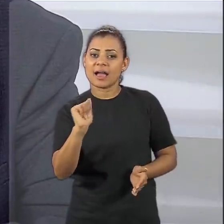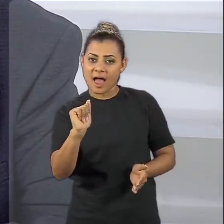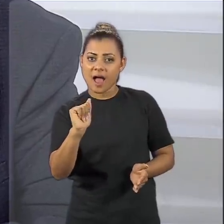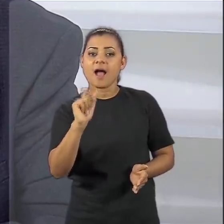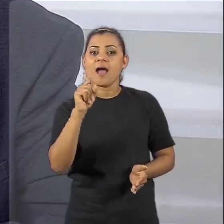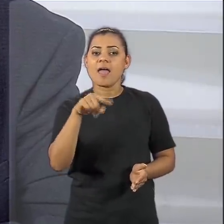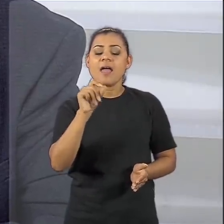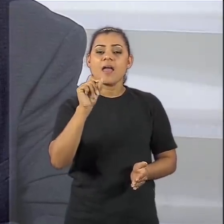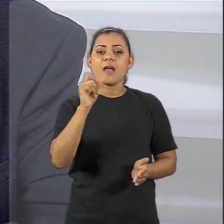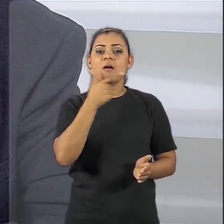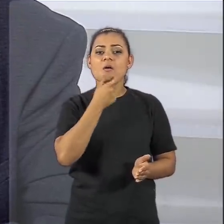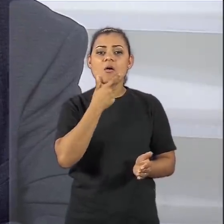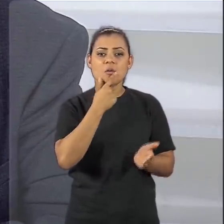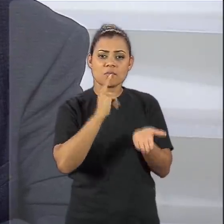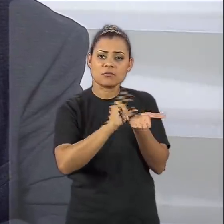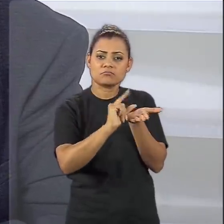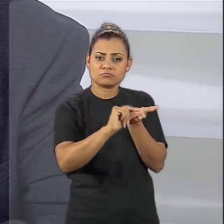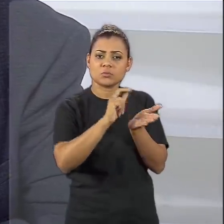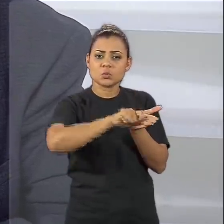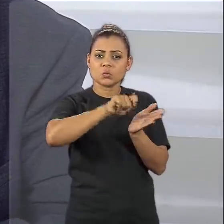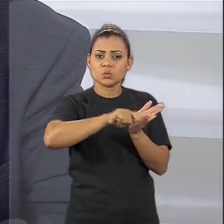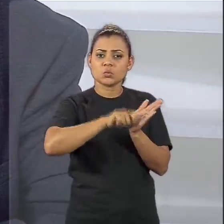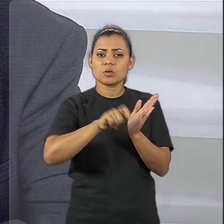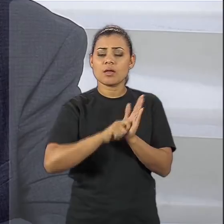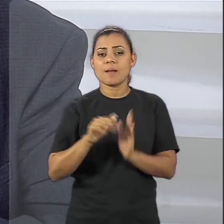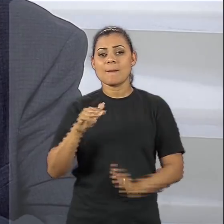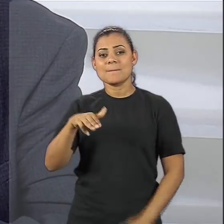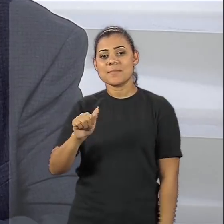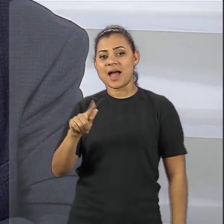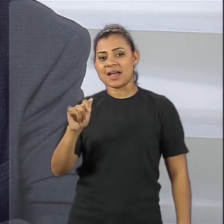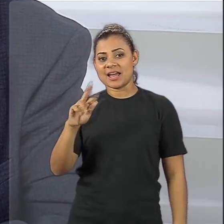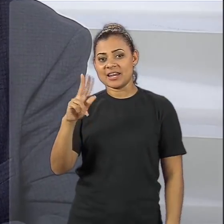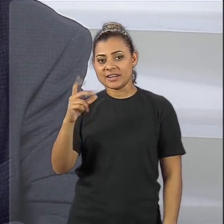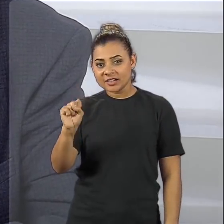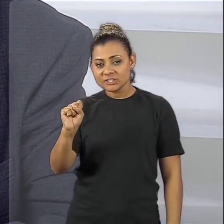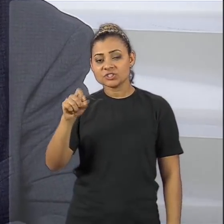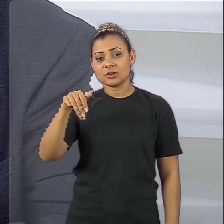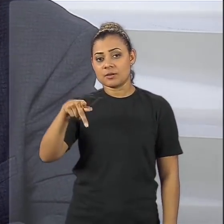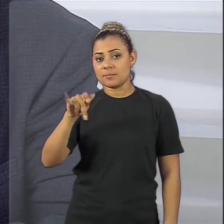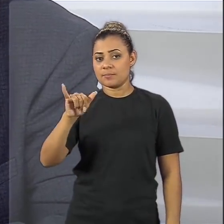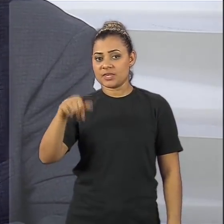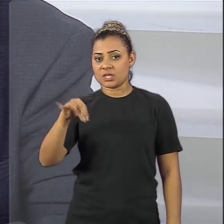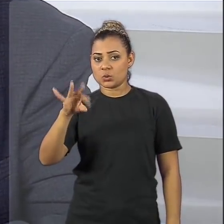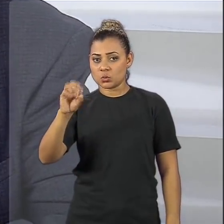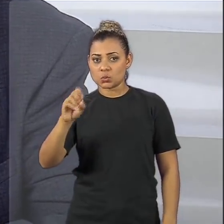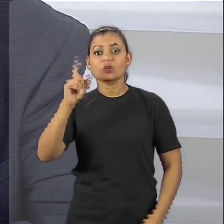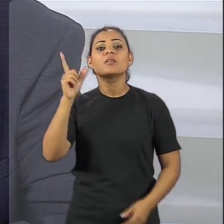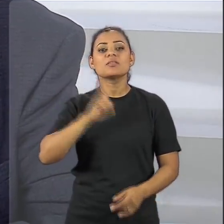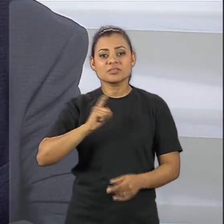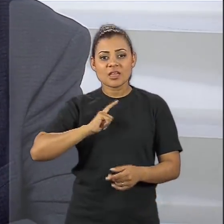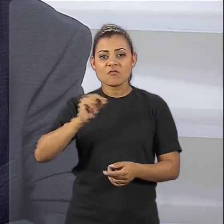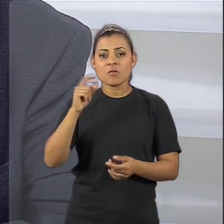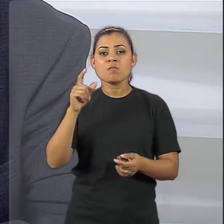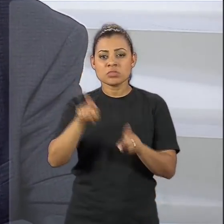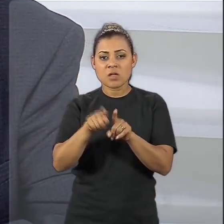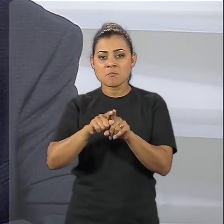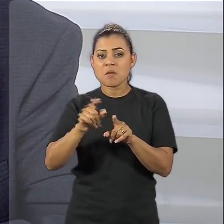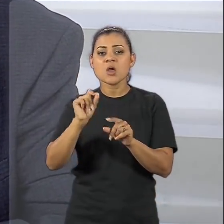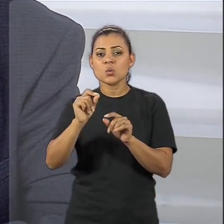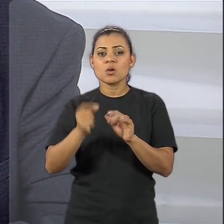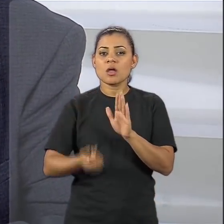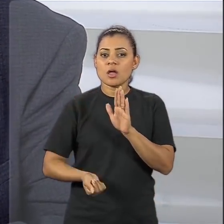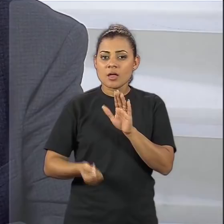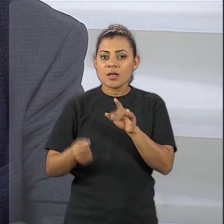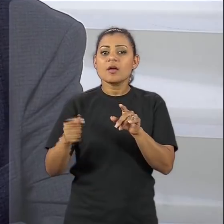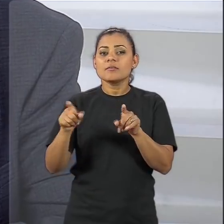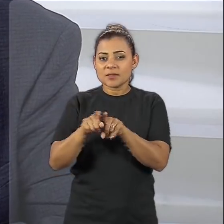uma frase do Magalhães Pinto, ex-deputado Magalhães Pinto, ex-ministro das Relações Exteriores, golpista de primeira